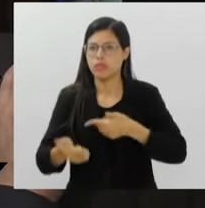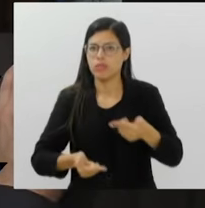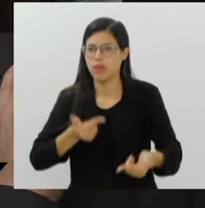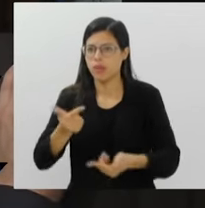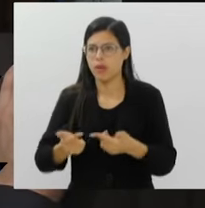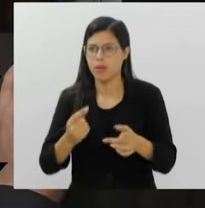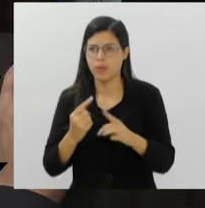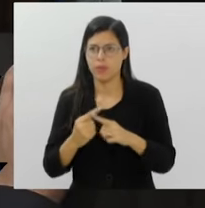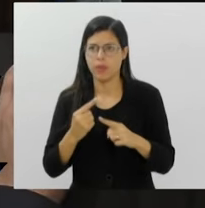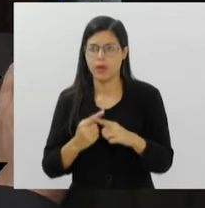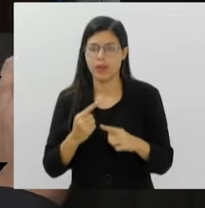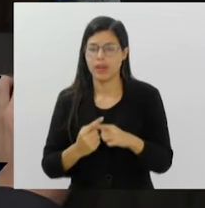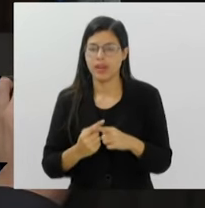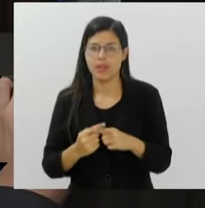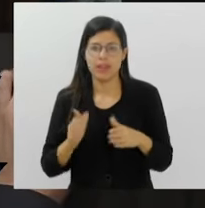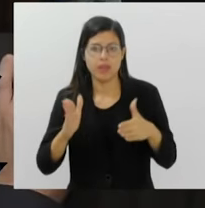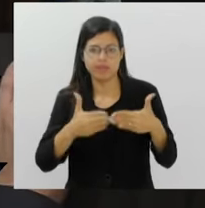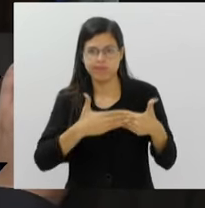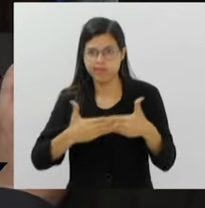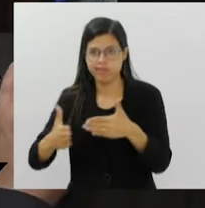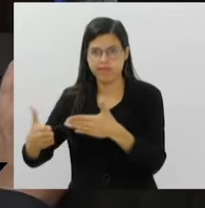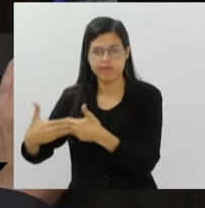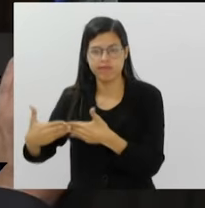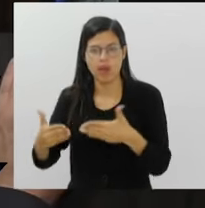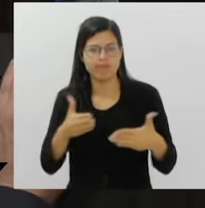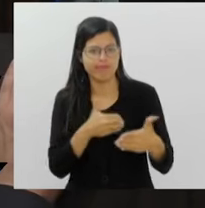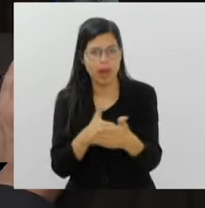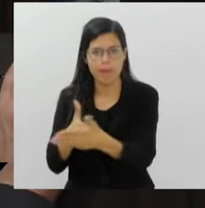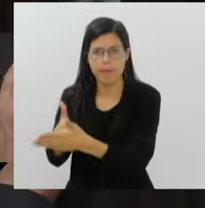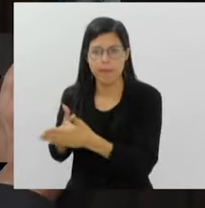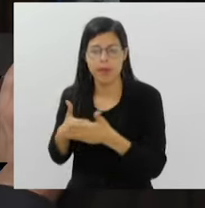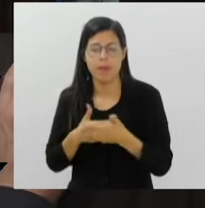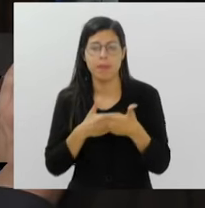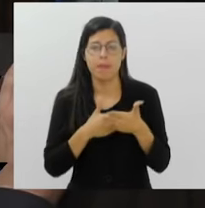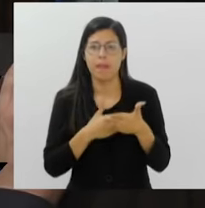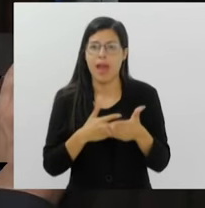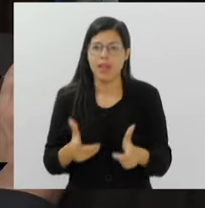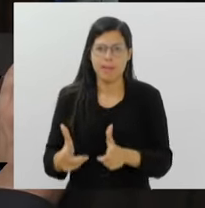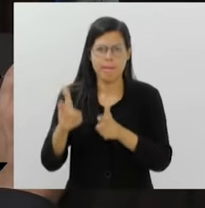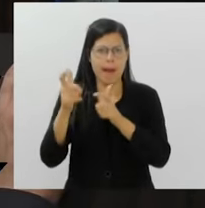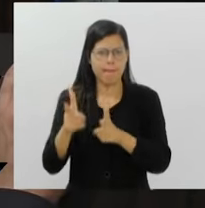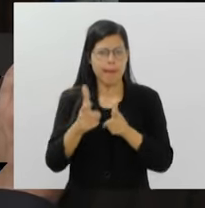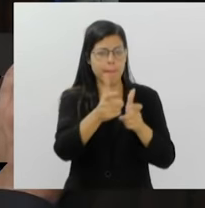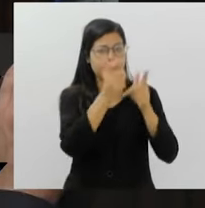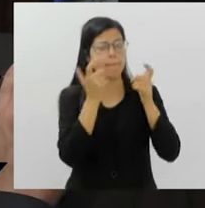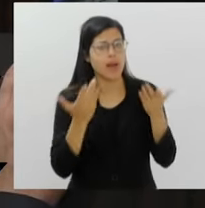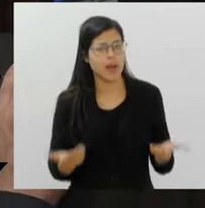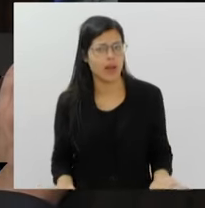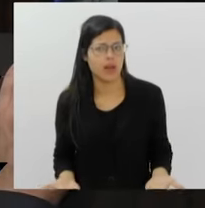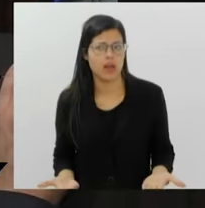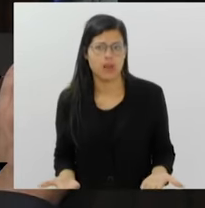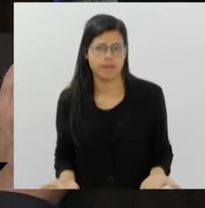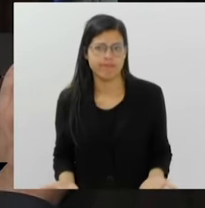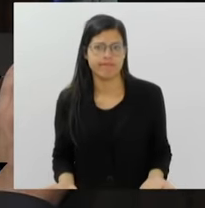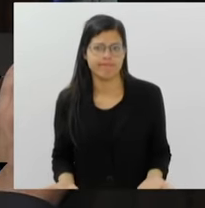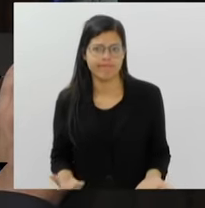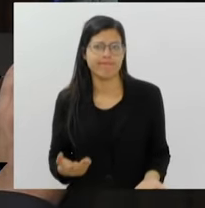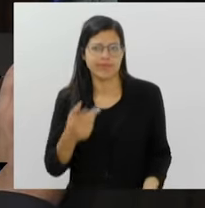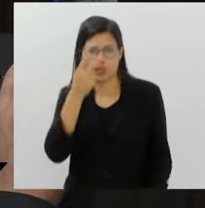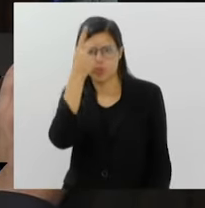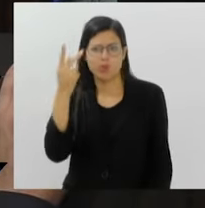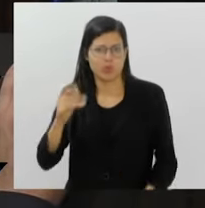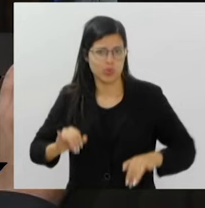está completamente fechado, que o tiro está comendo e está lá um monte de pessoa agonizando, uma imagem muito forte. Então, eu queria